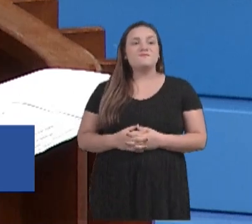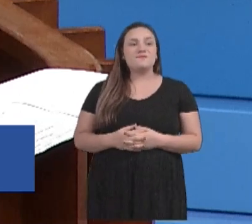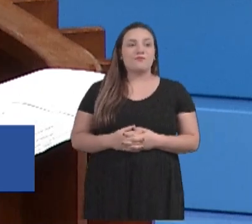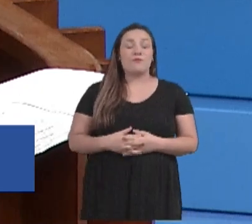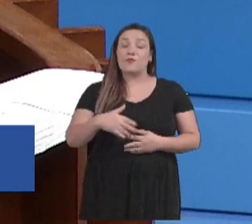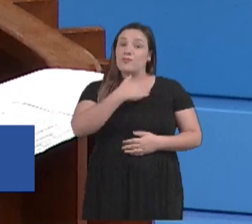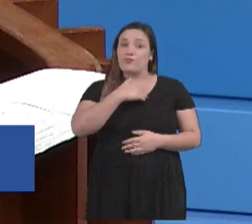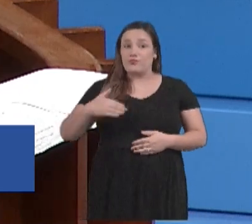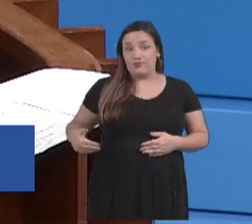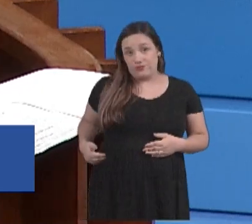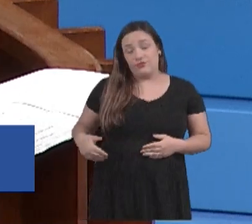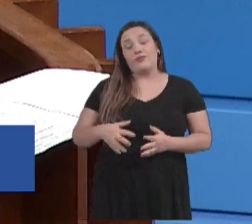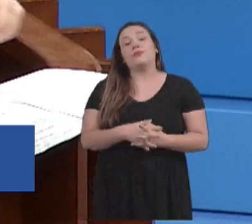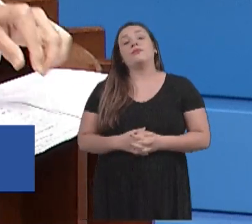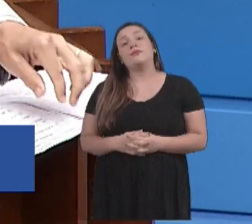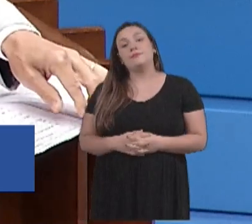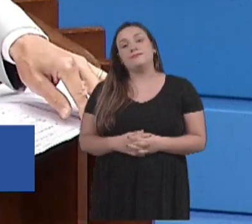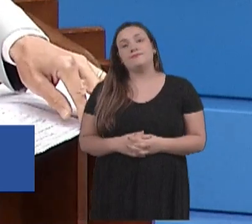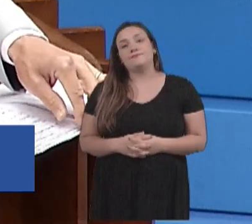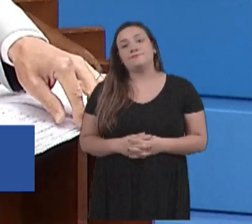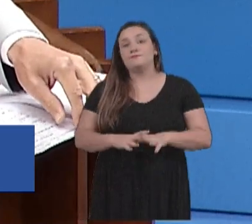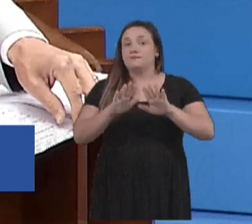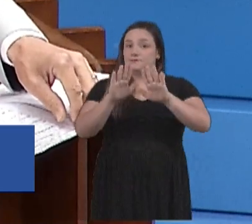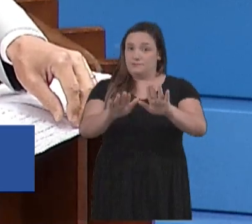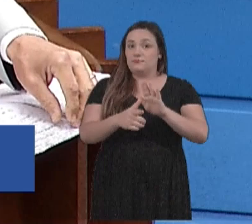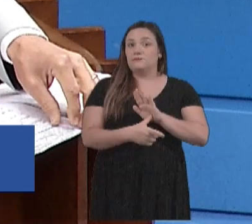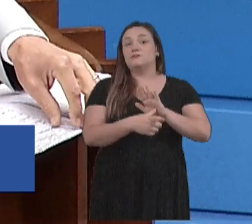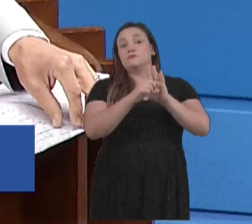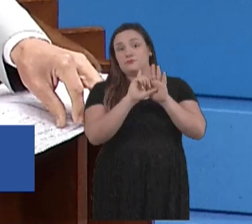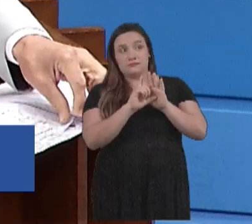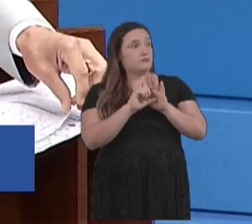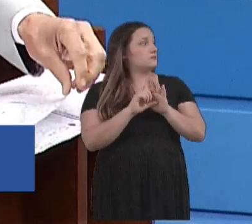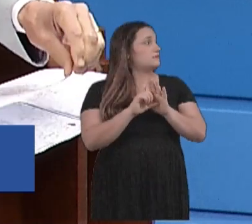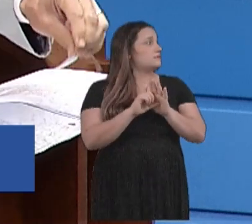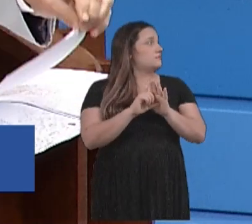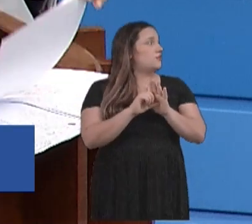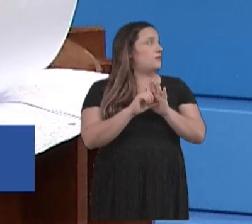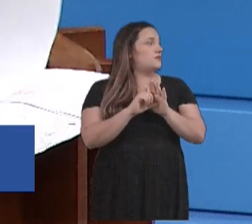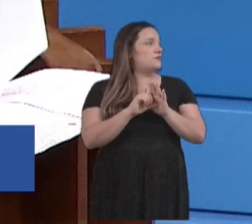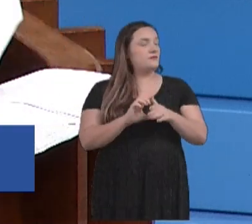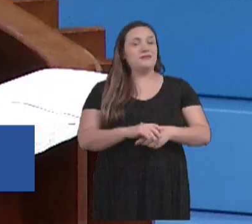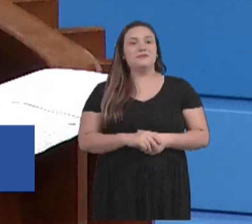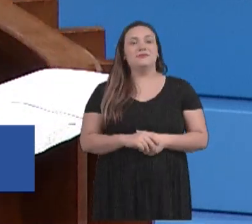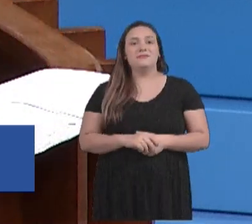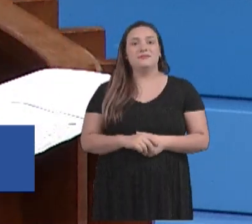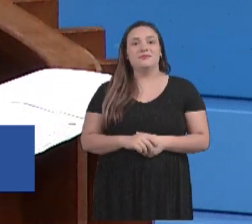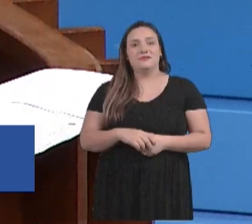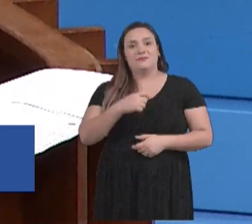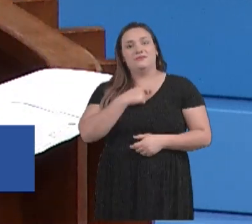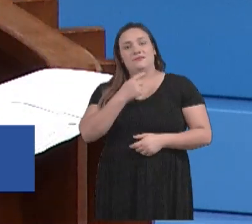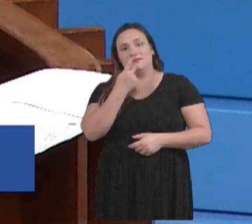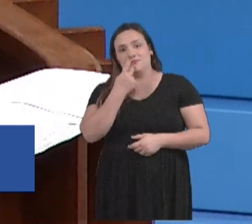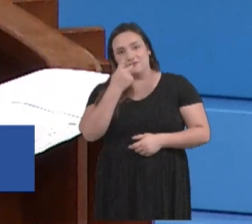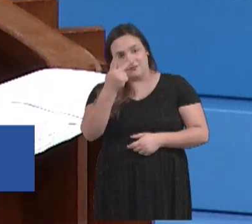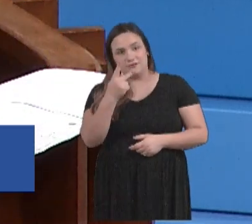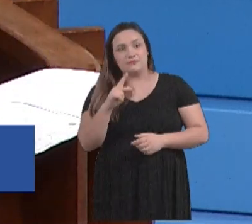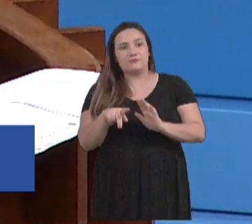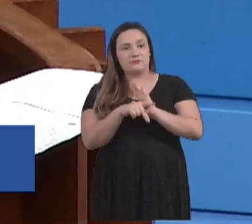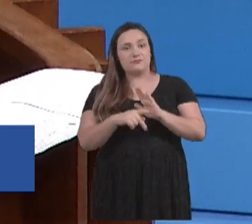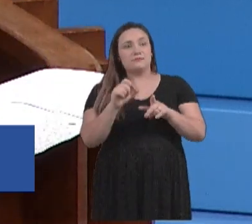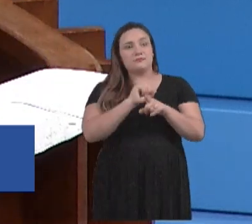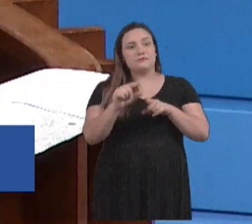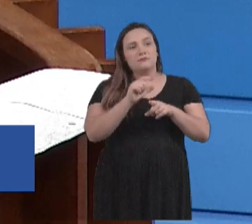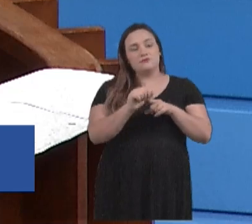o governo, antes de falar dessas mudanças em relação aos planos de saúde,